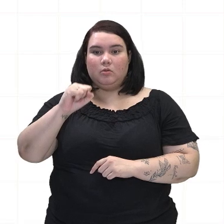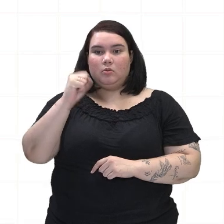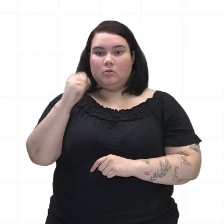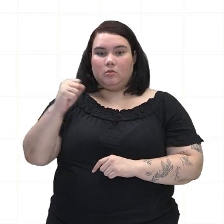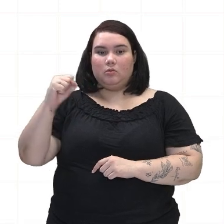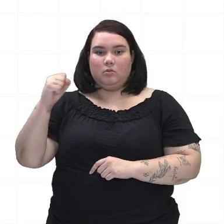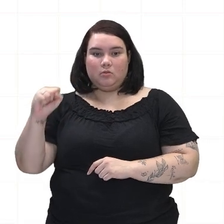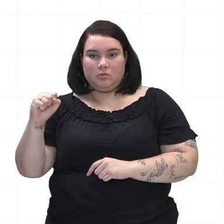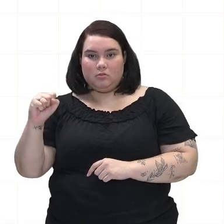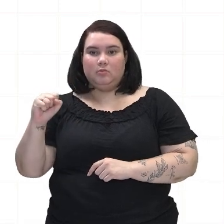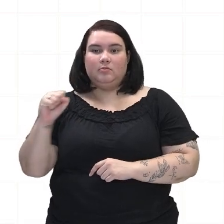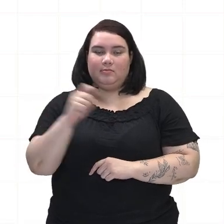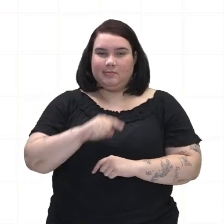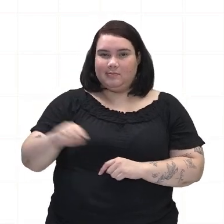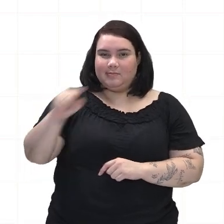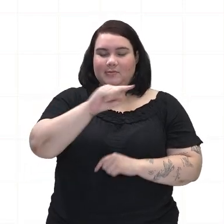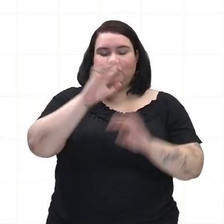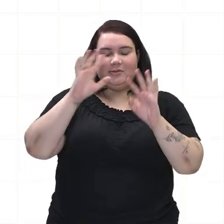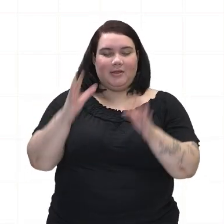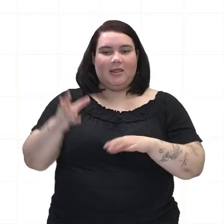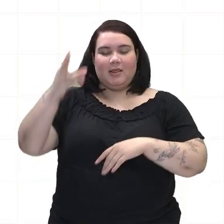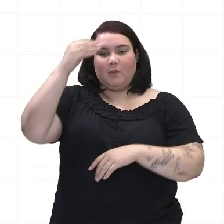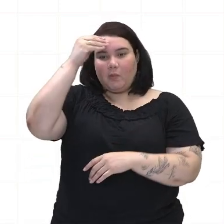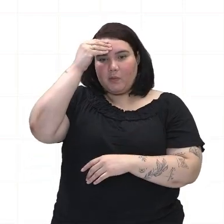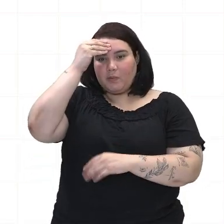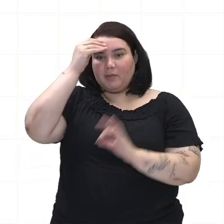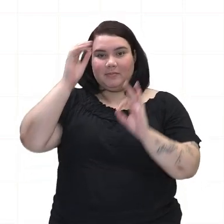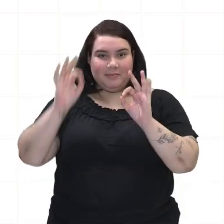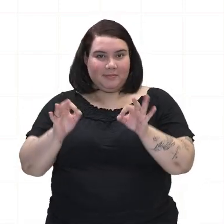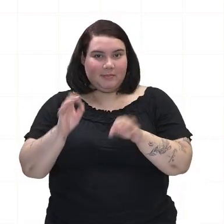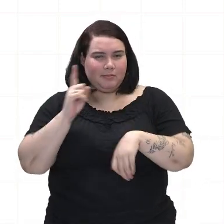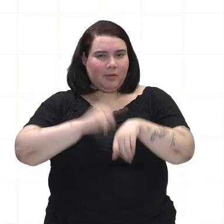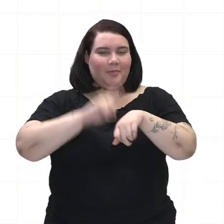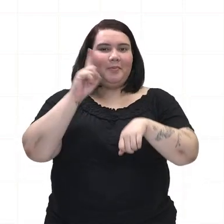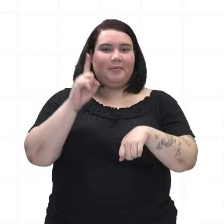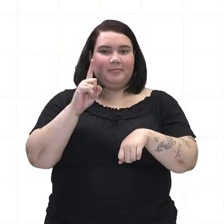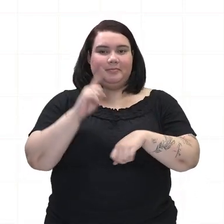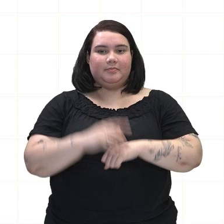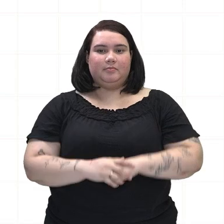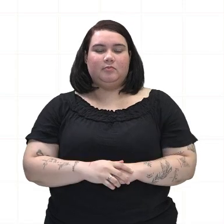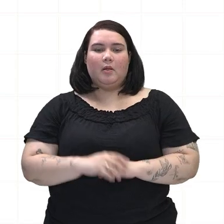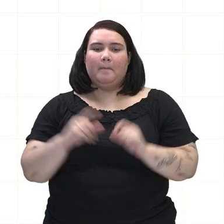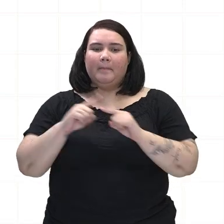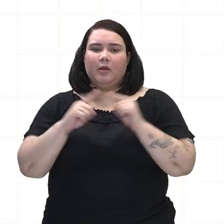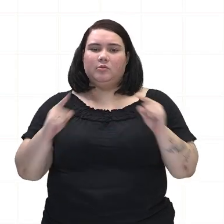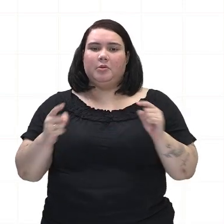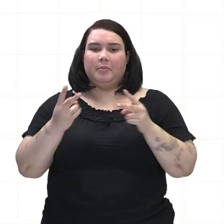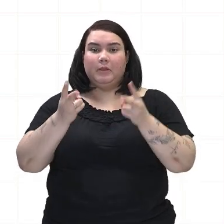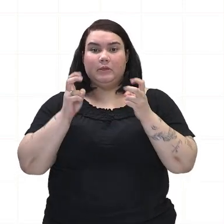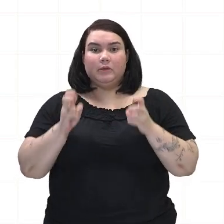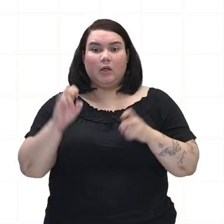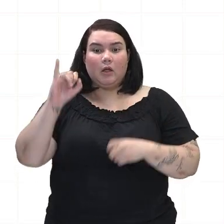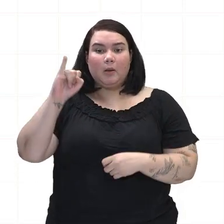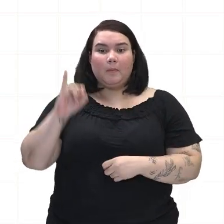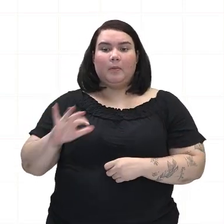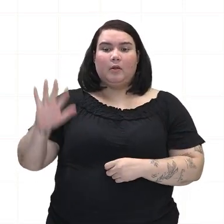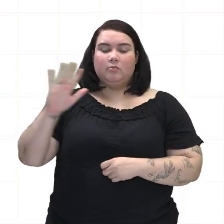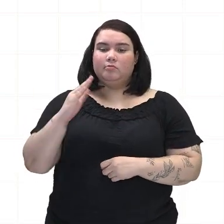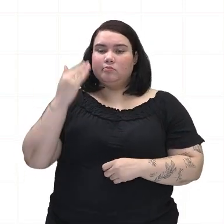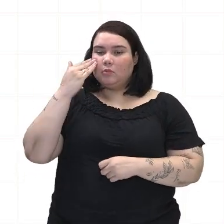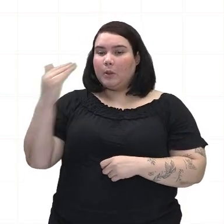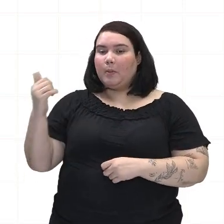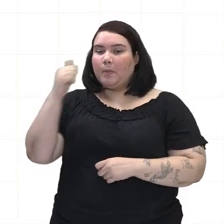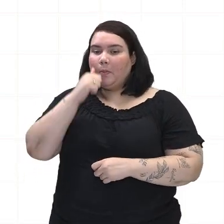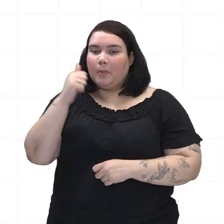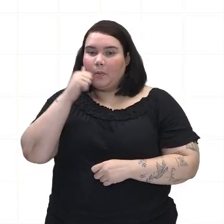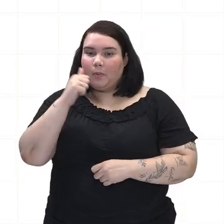1888. Eu tenho certeza que vocês já lembraram dessa data aí automaticamente, né? Mas você observa que na imagem você vê aquela senhorinha ali